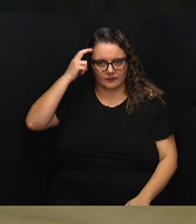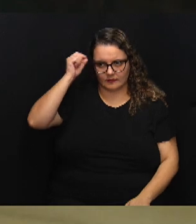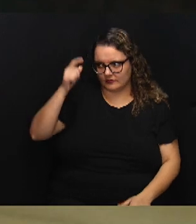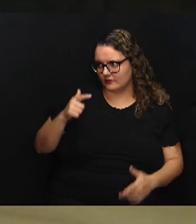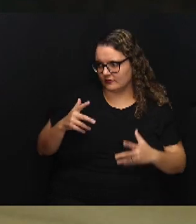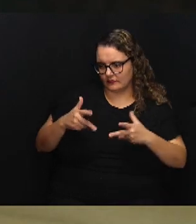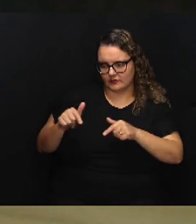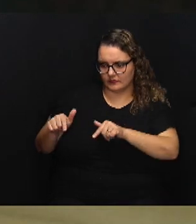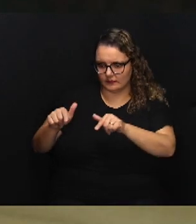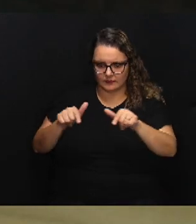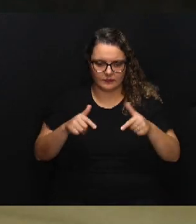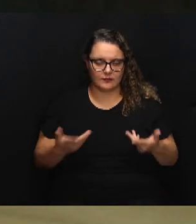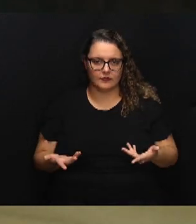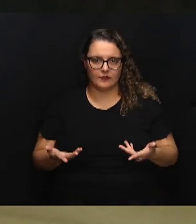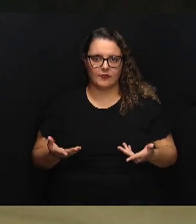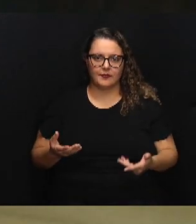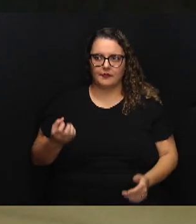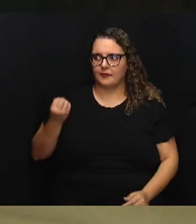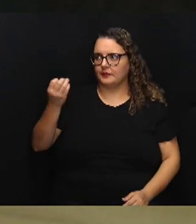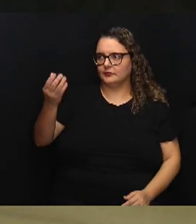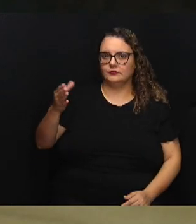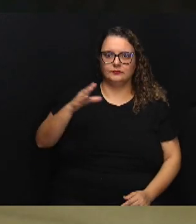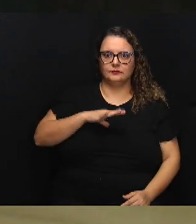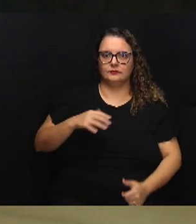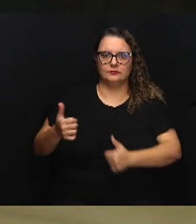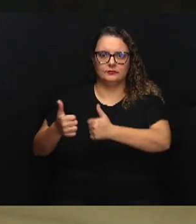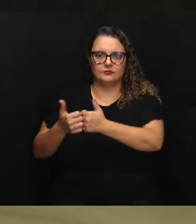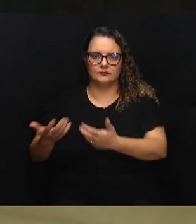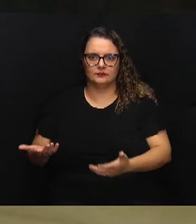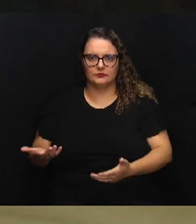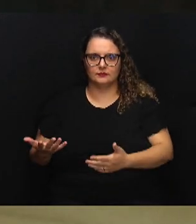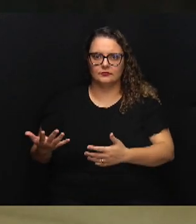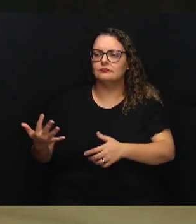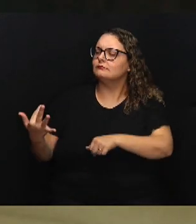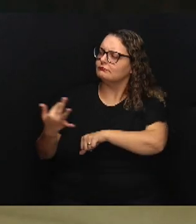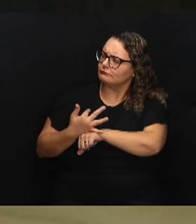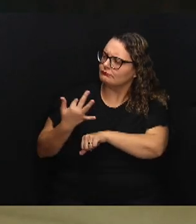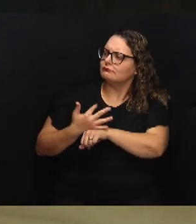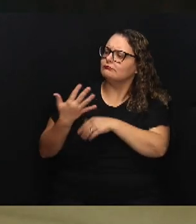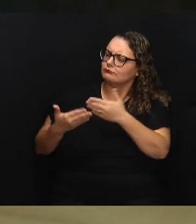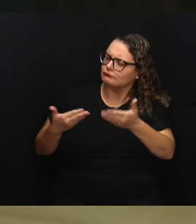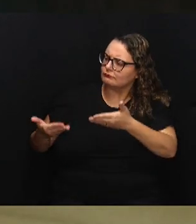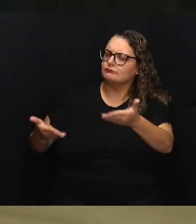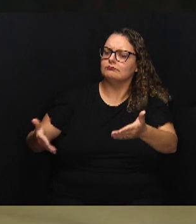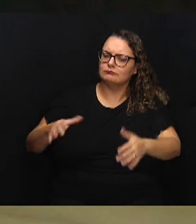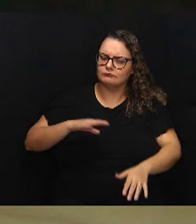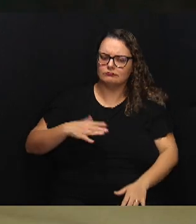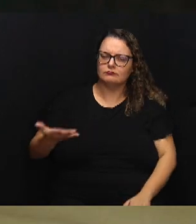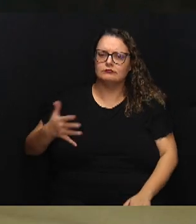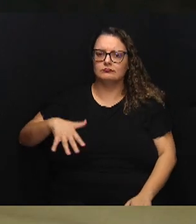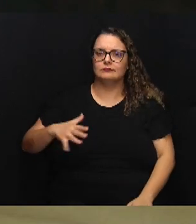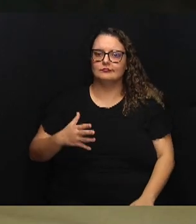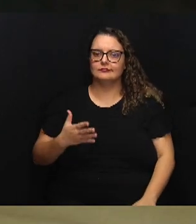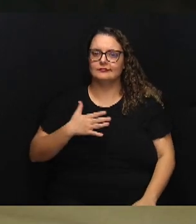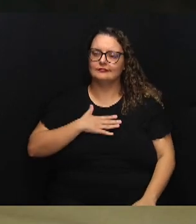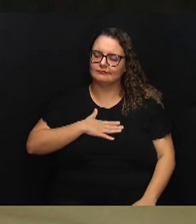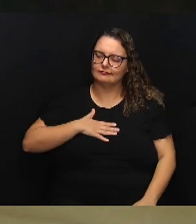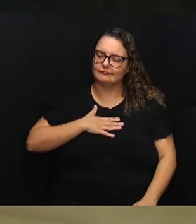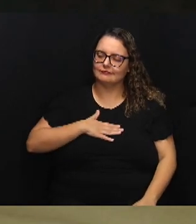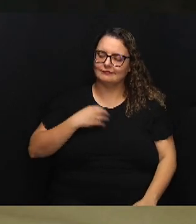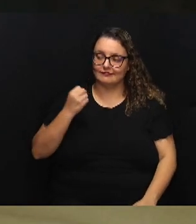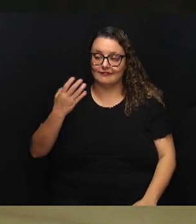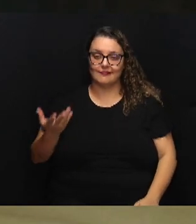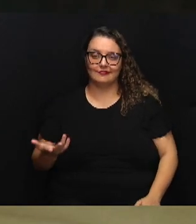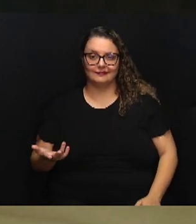os lugares. Então, se você vai fazer uma viagem numa cidade vizinha, explora essa cidade vizinha, porque vai adquirindo gosto de viajar, porque é algo